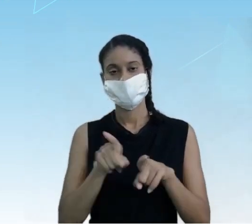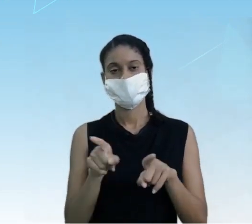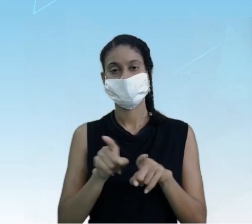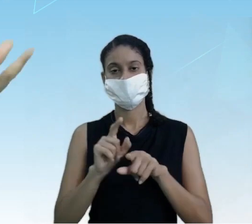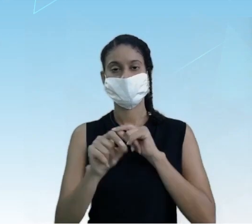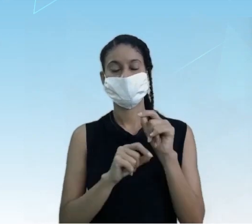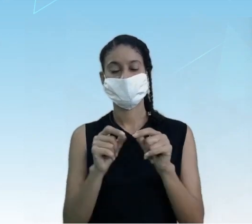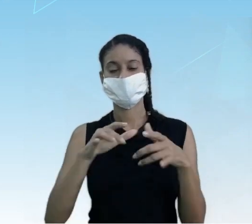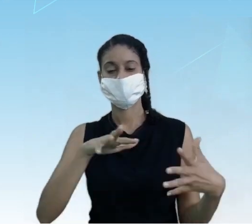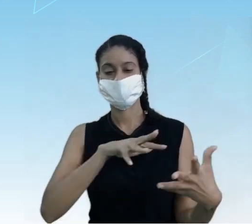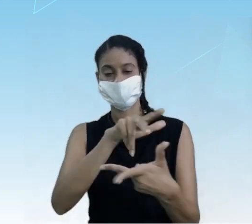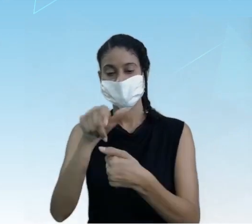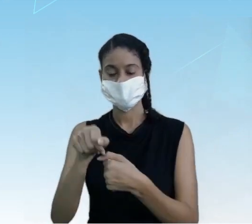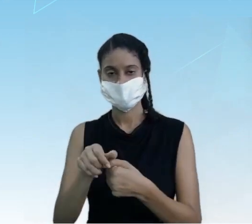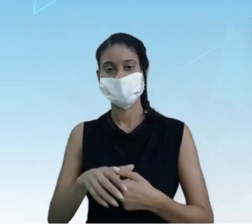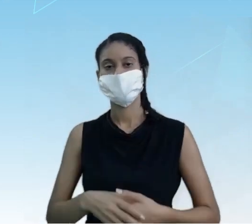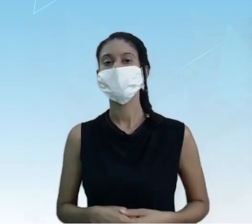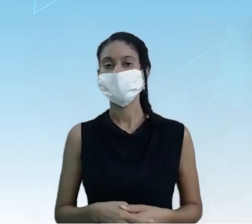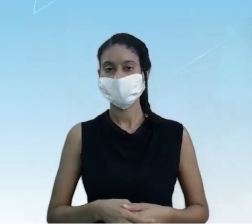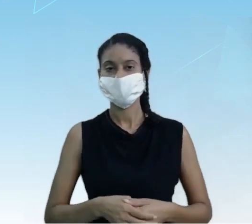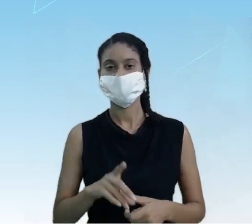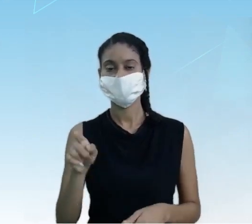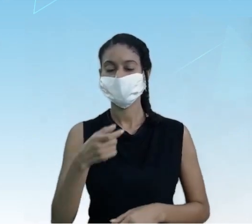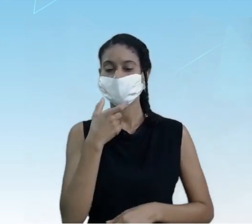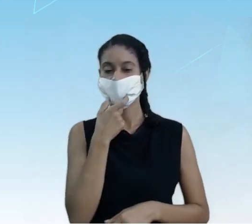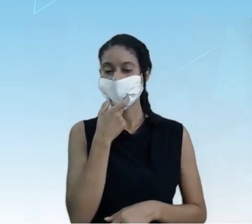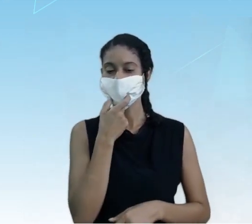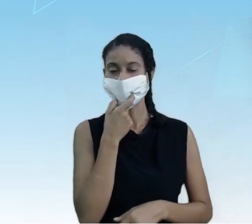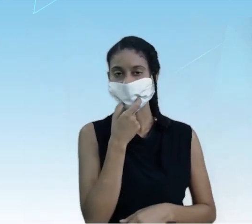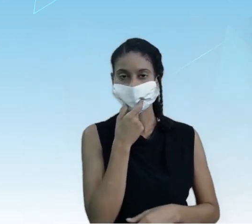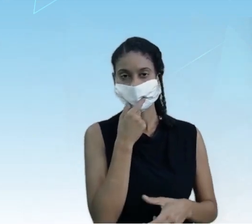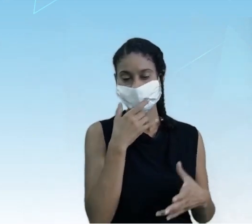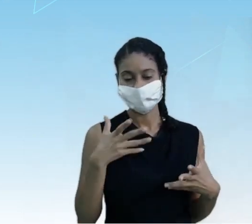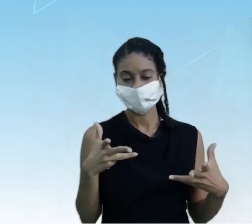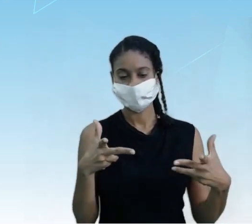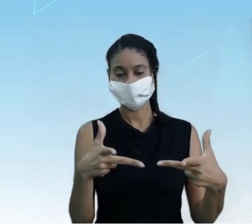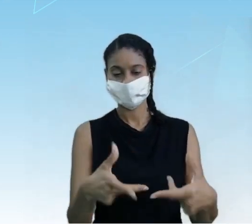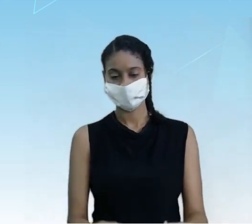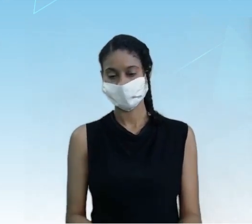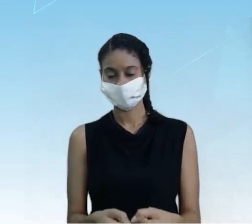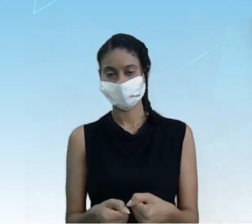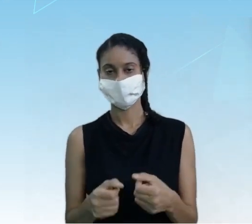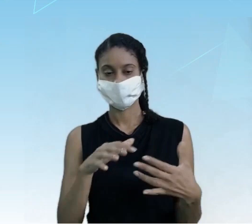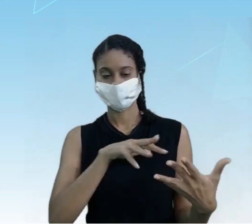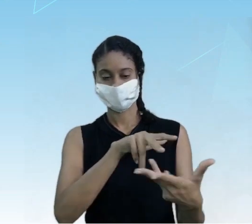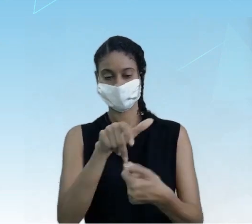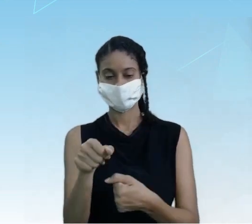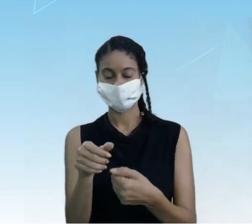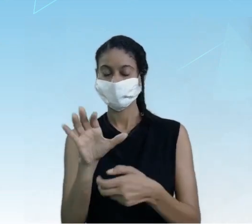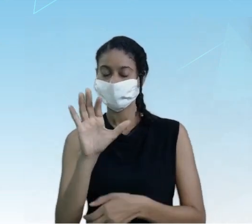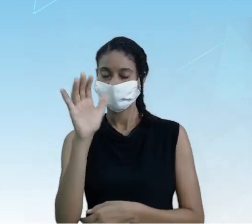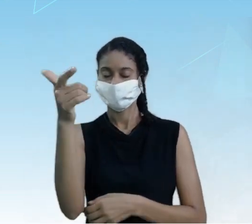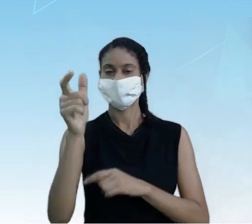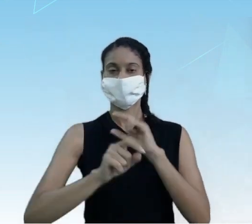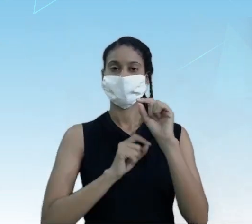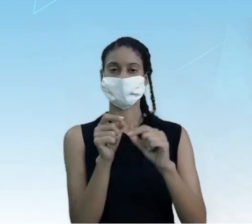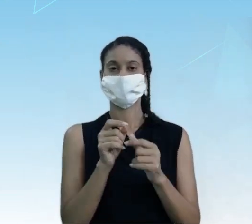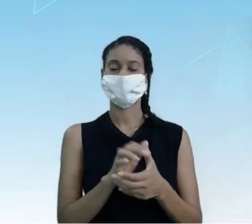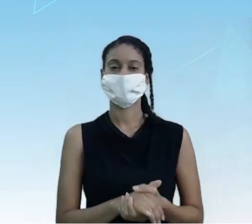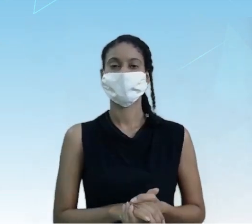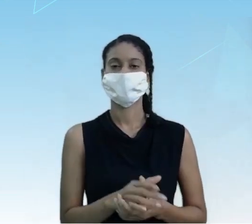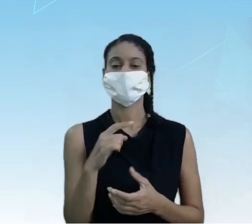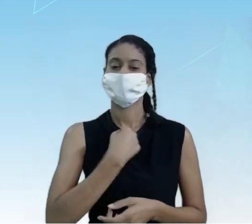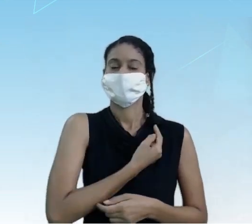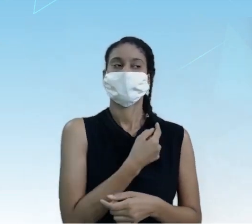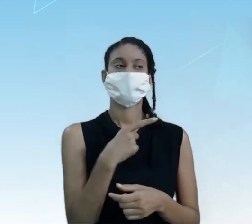de Globish. É o inglês para todo o globo. E claro, os pontos que a gente